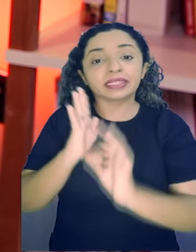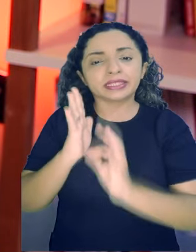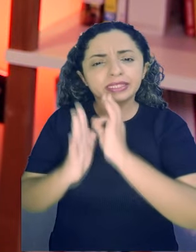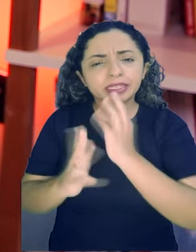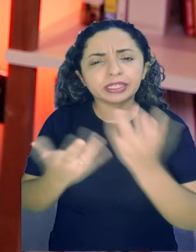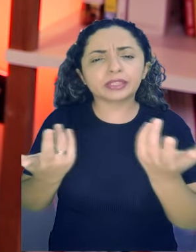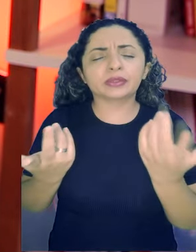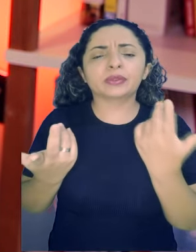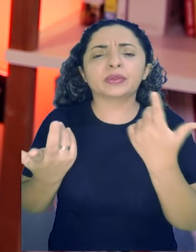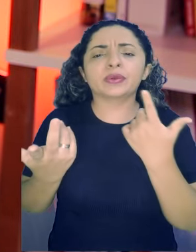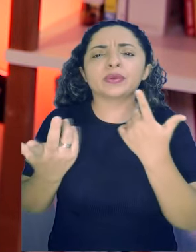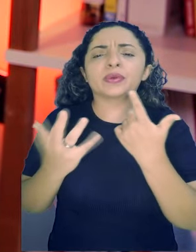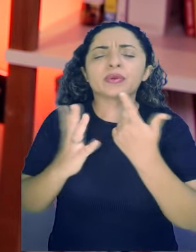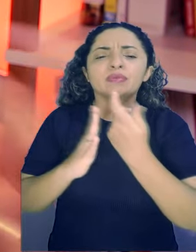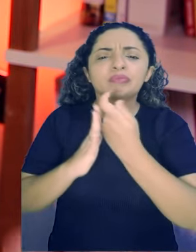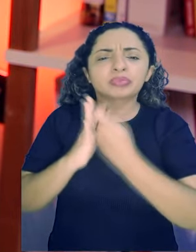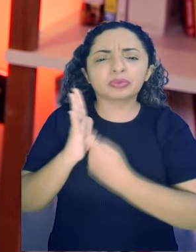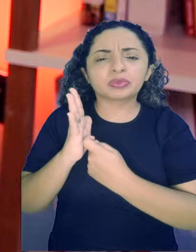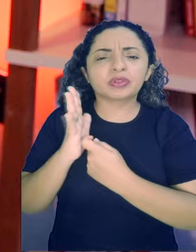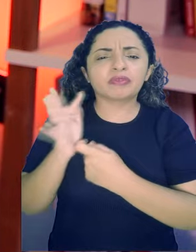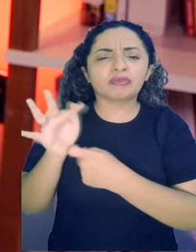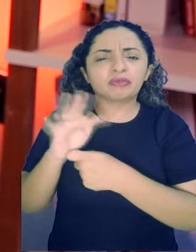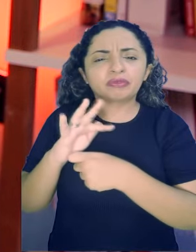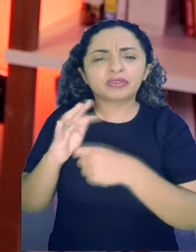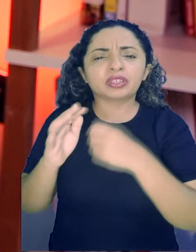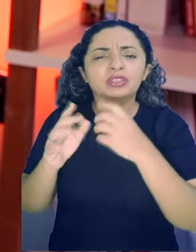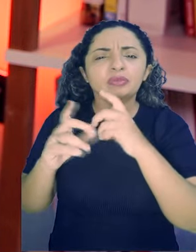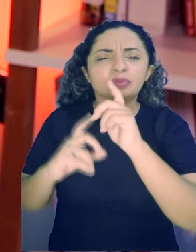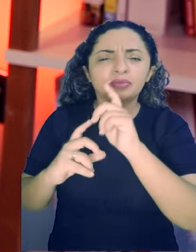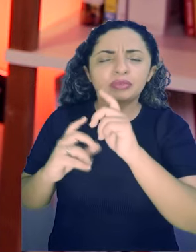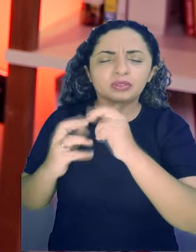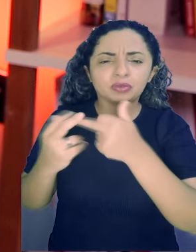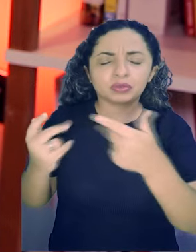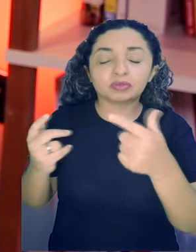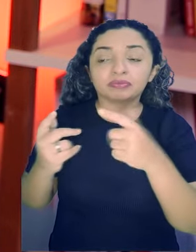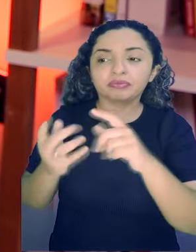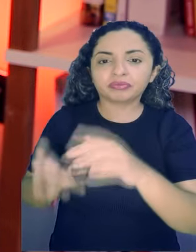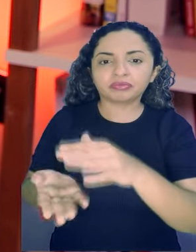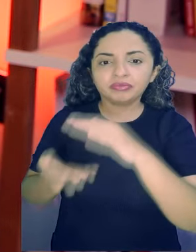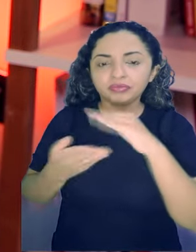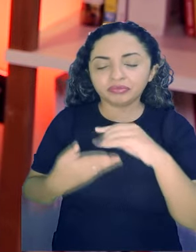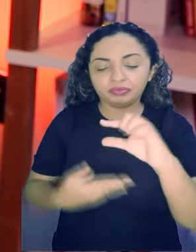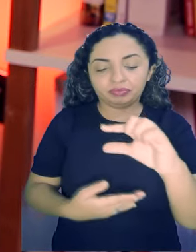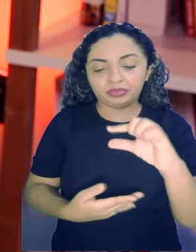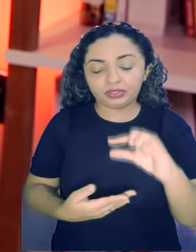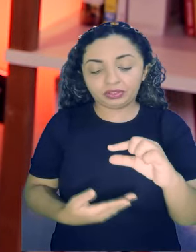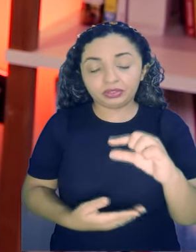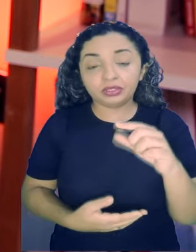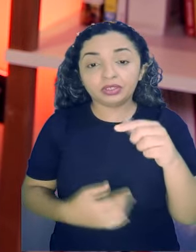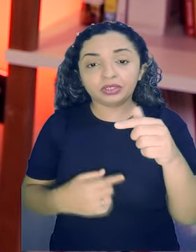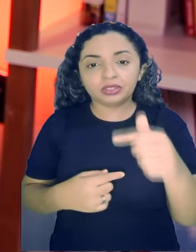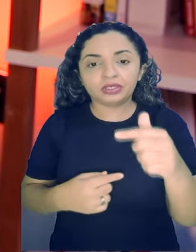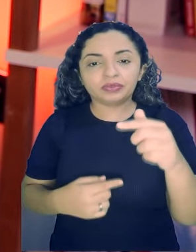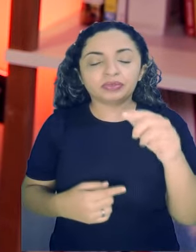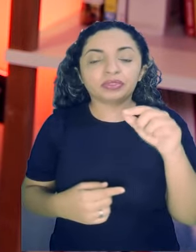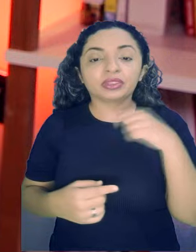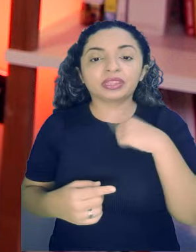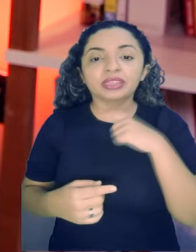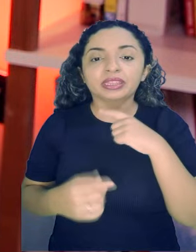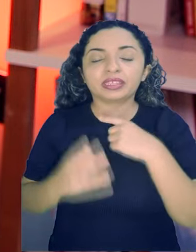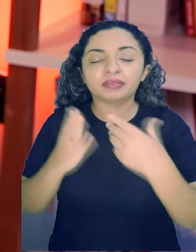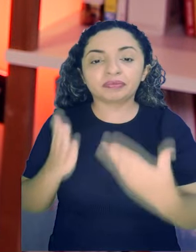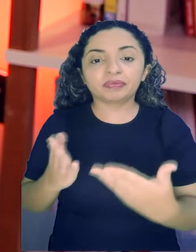E coincidiu também que na época do lançamento eu recebi esse romance aqui, esse curto romance, É a